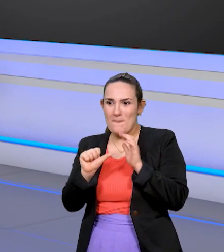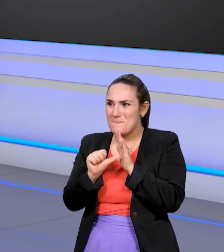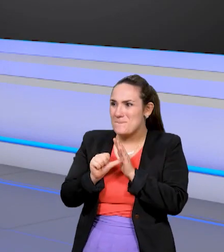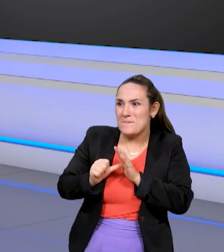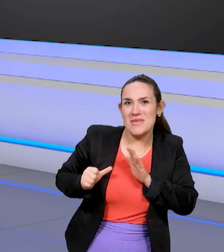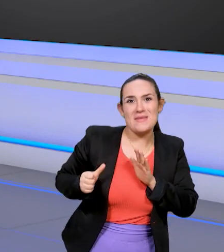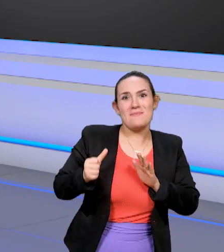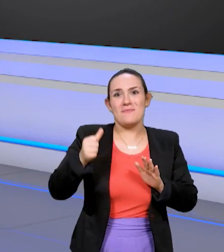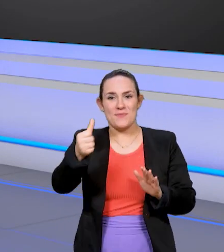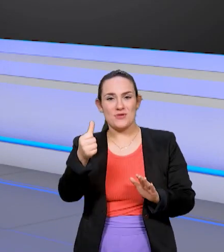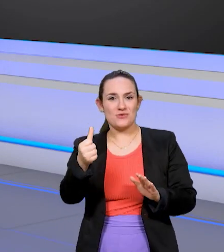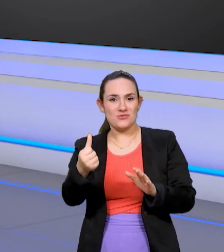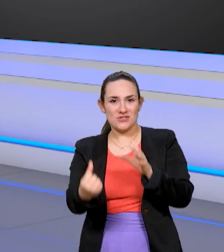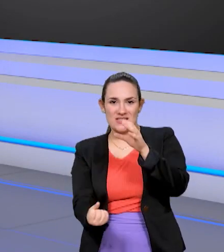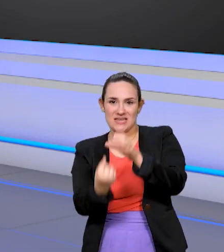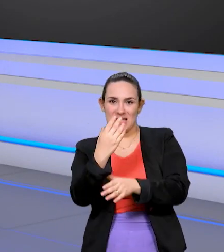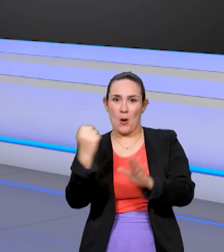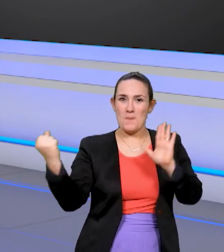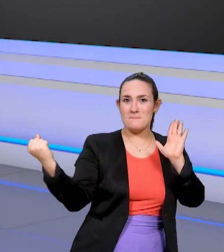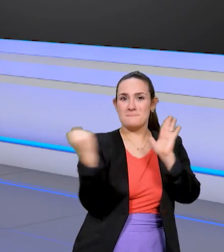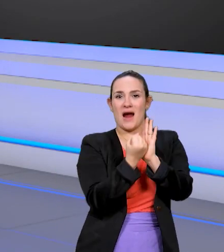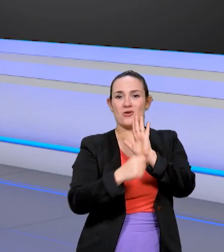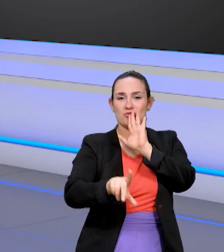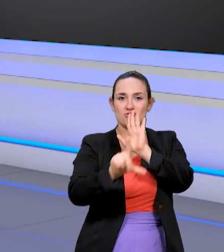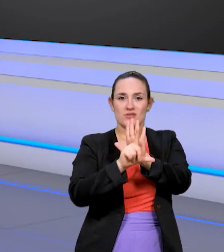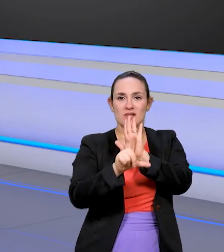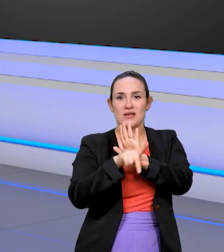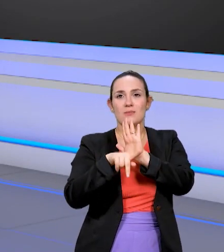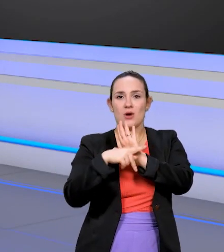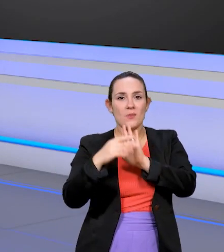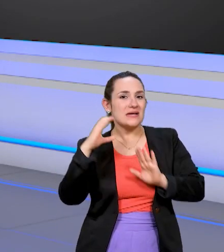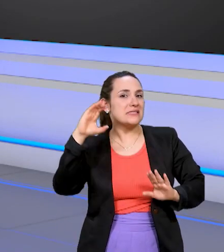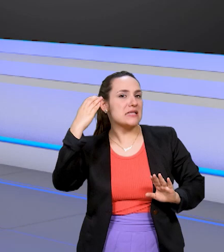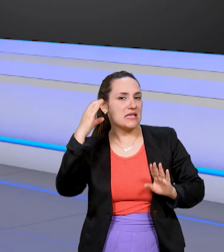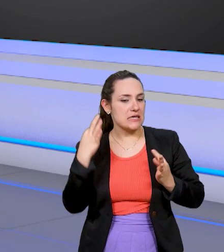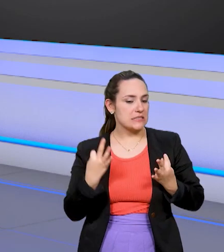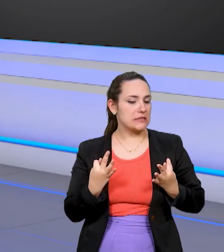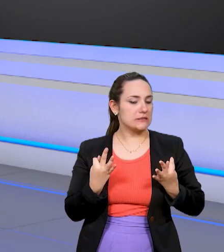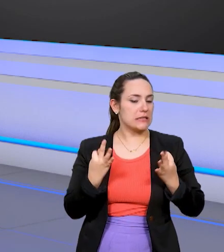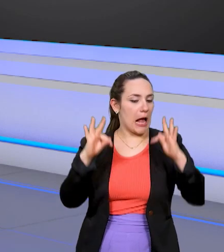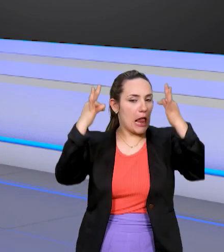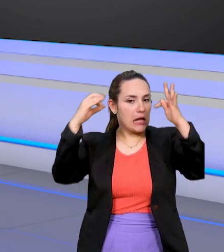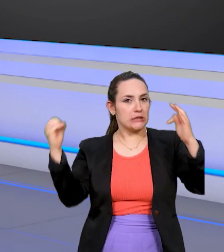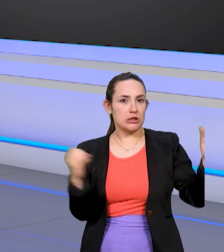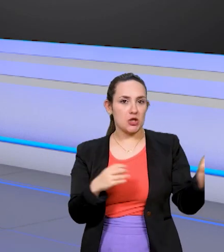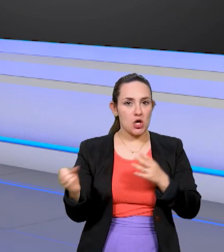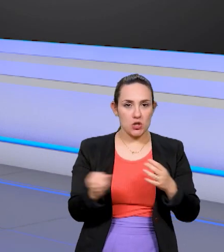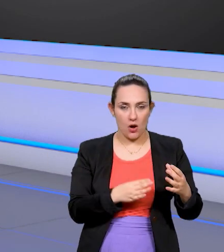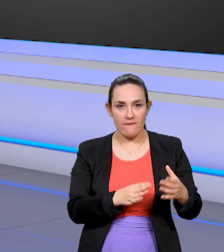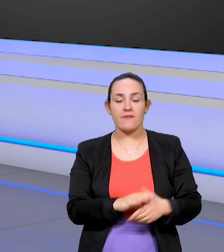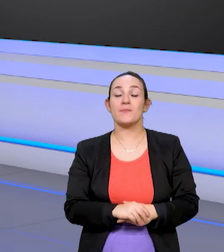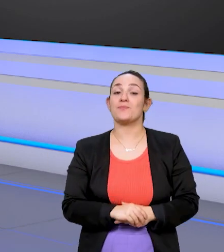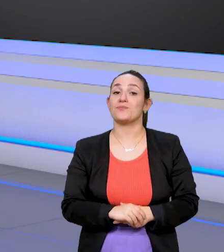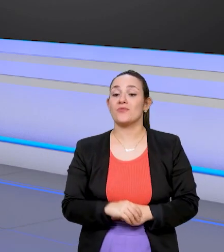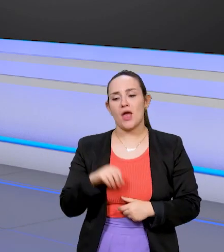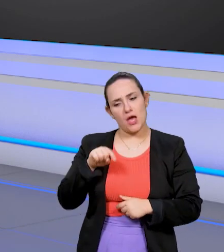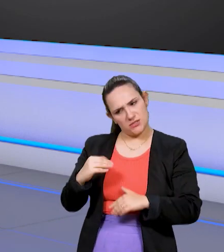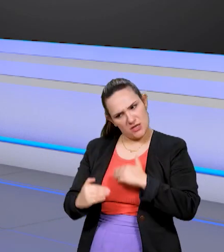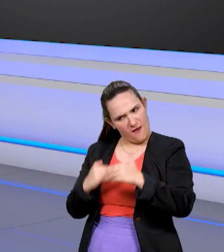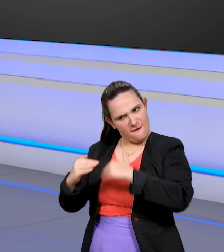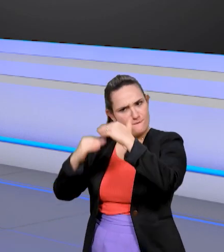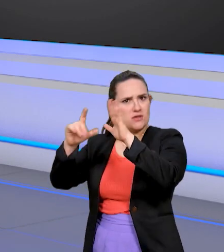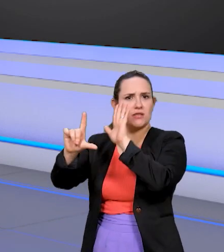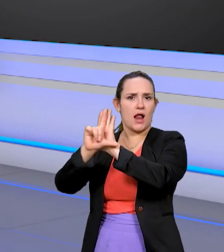pode sair na frente na elaboração de um marco legal estadual da ciência, tecnologia e